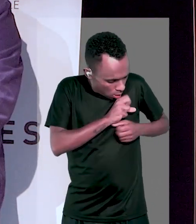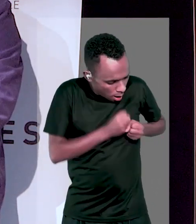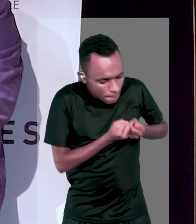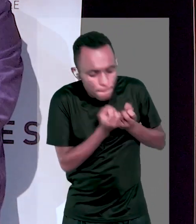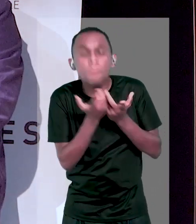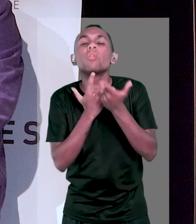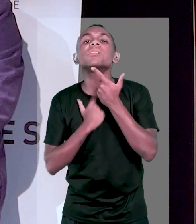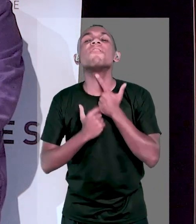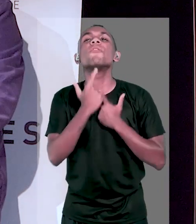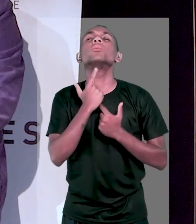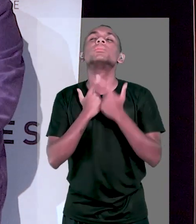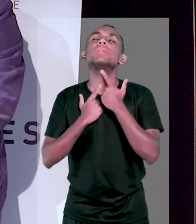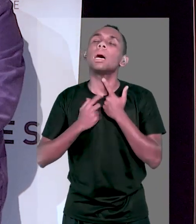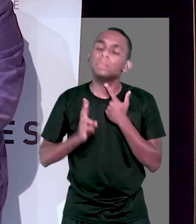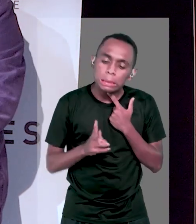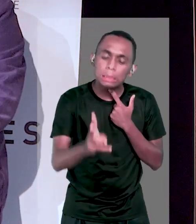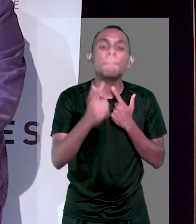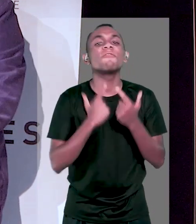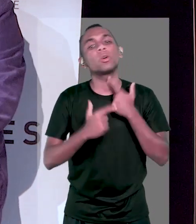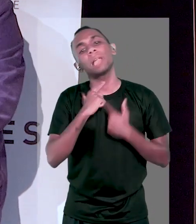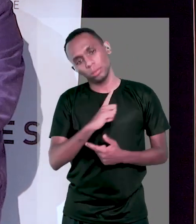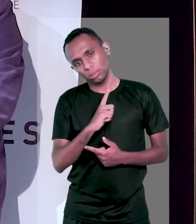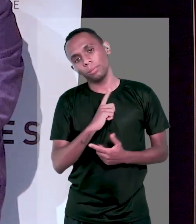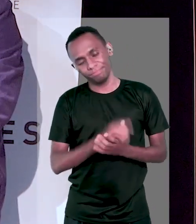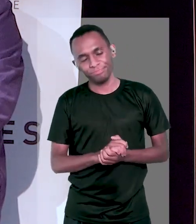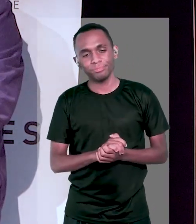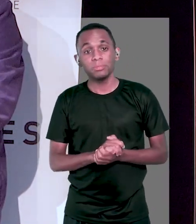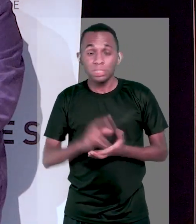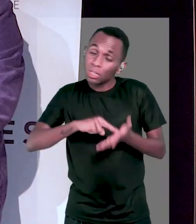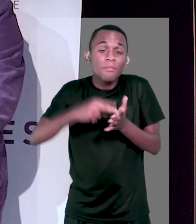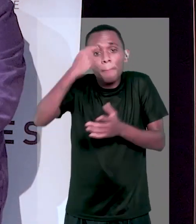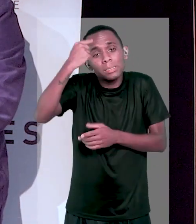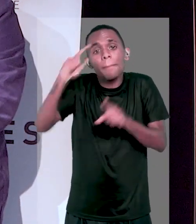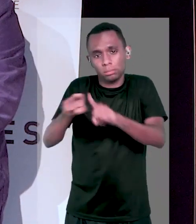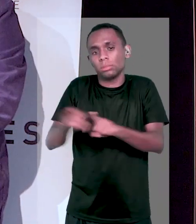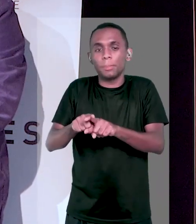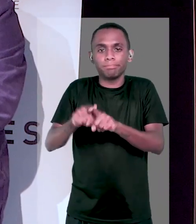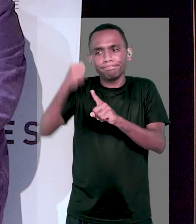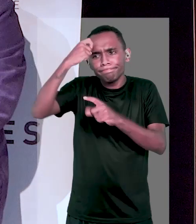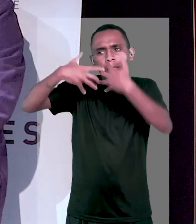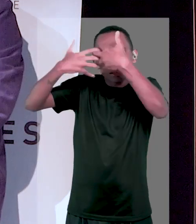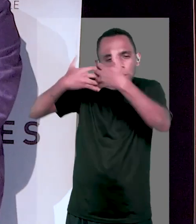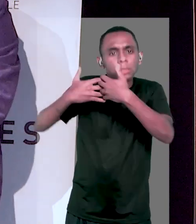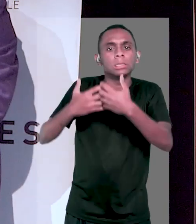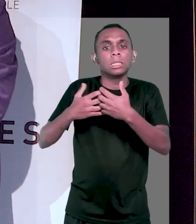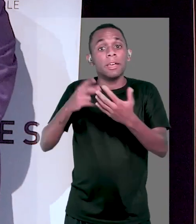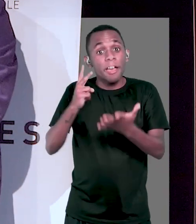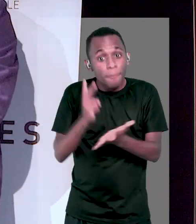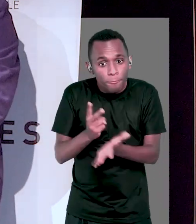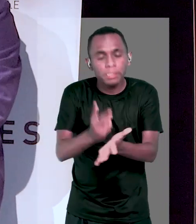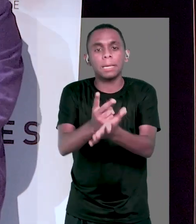Para encerrar essa breve introdução, eu queria ler só uma coisa que um grande